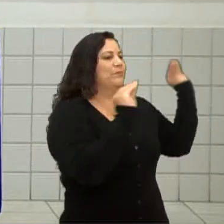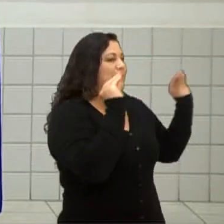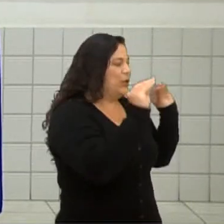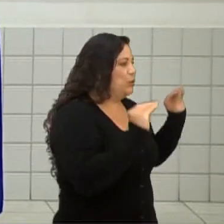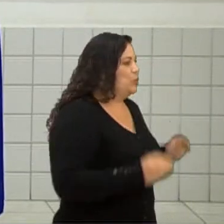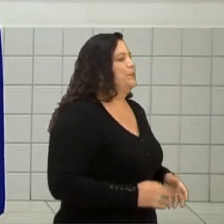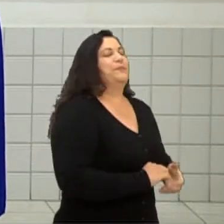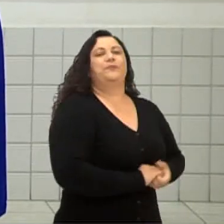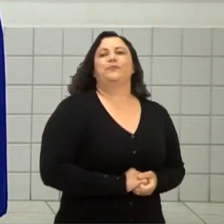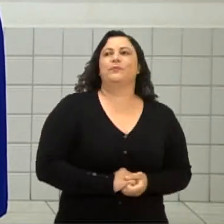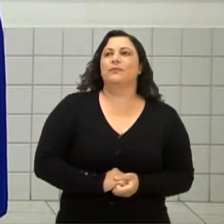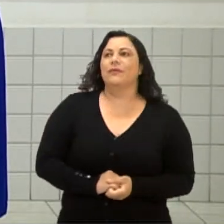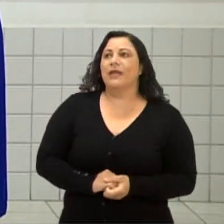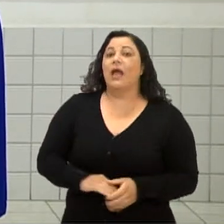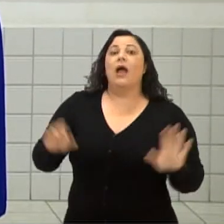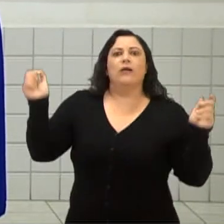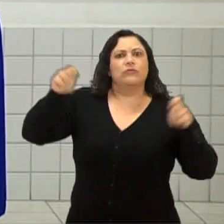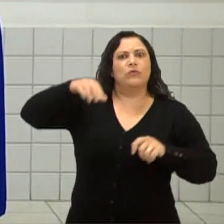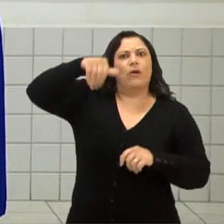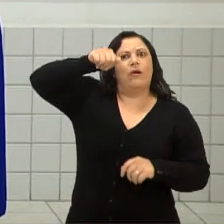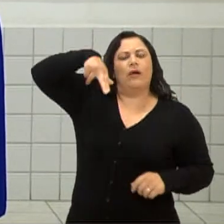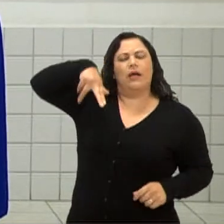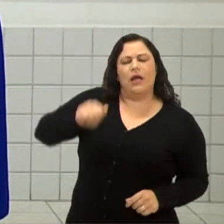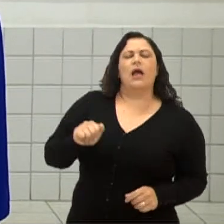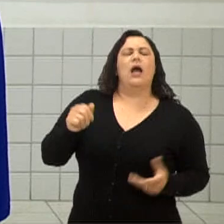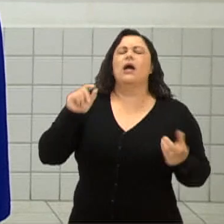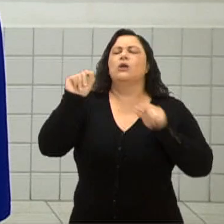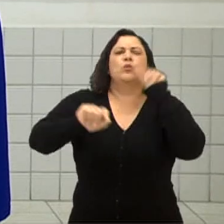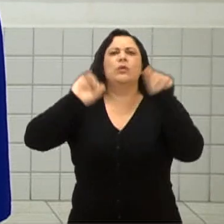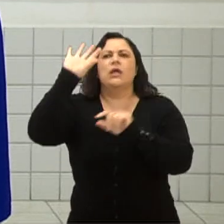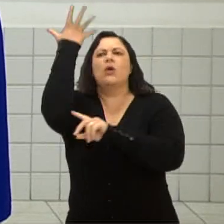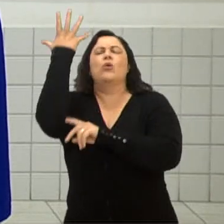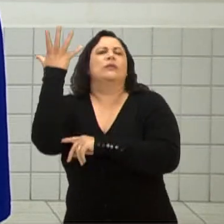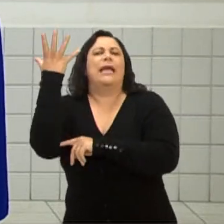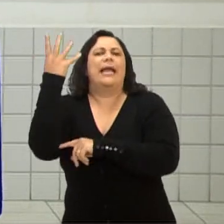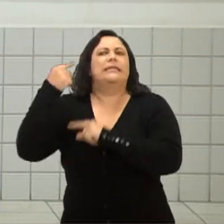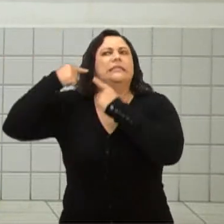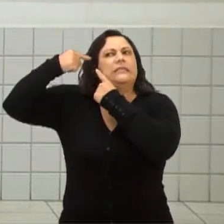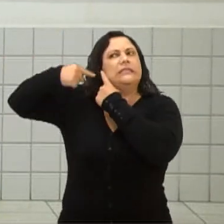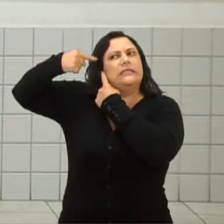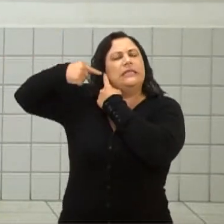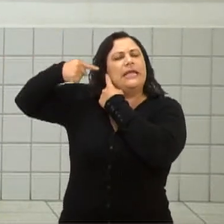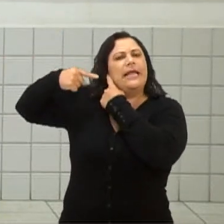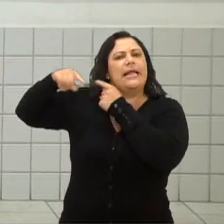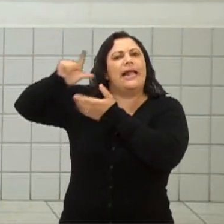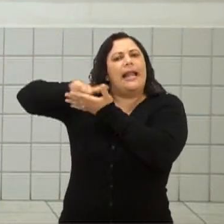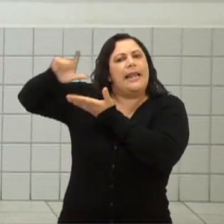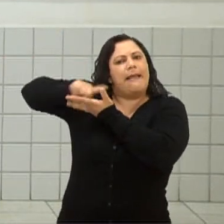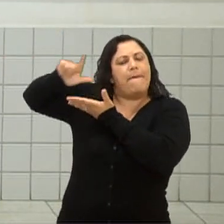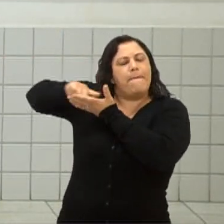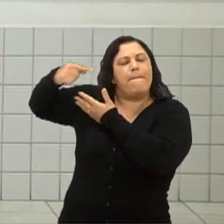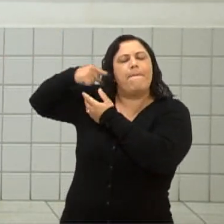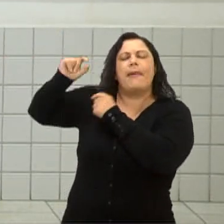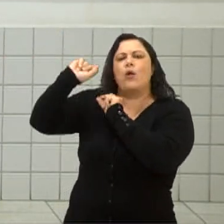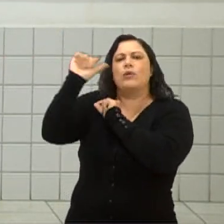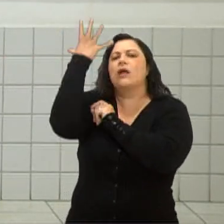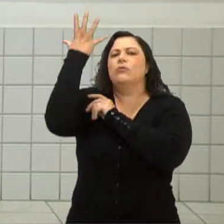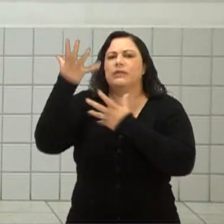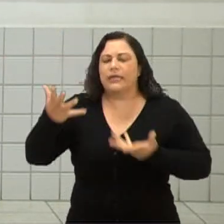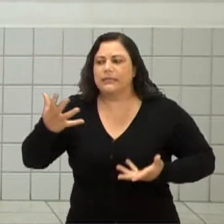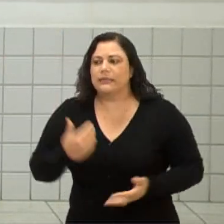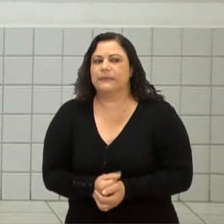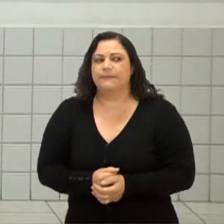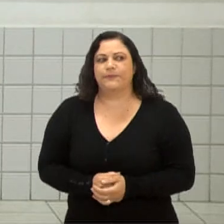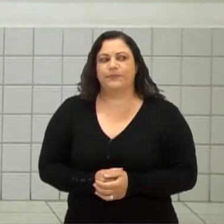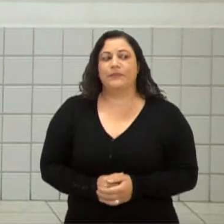Professor Fabiano, sou a Luana Souza Carvalho. Então, o que acontece se não limpar o ouvido? Olha, se não limpar o ouvido, primeiro que esteticamente